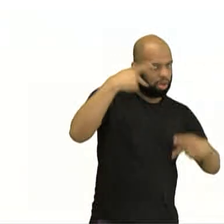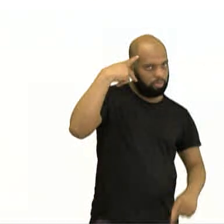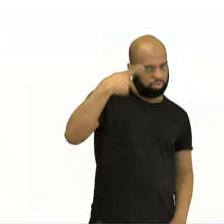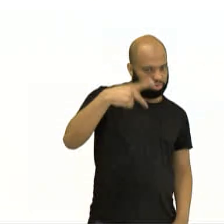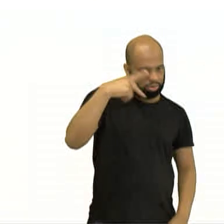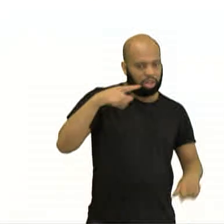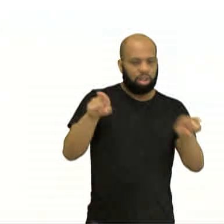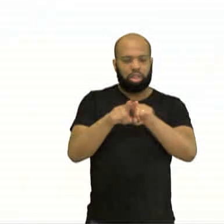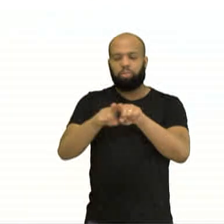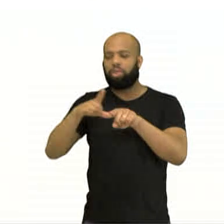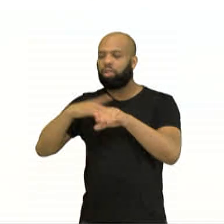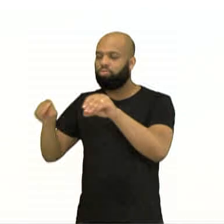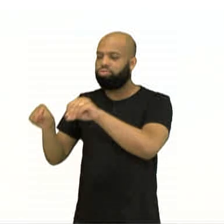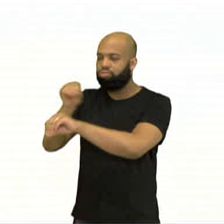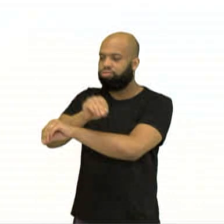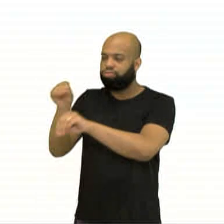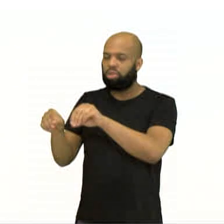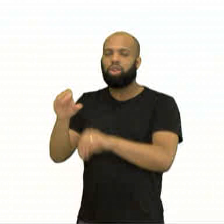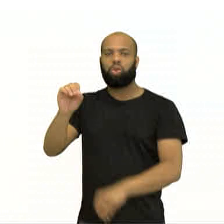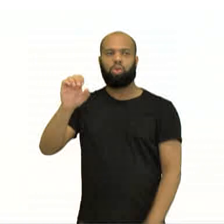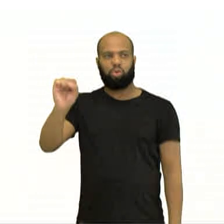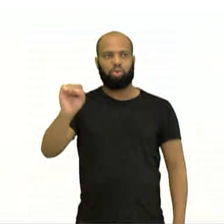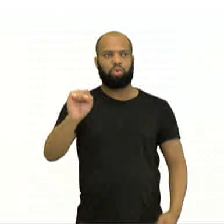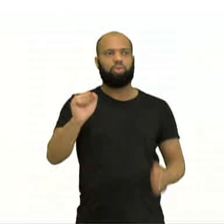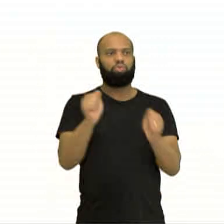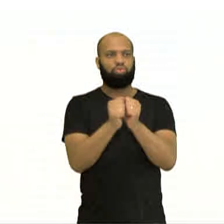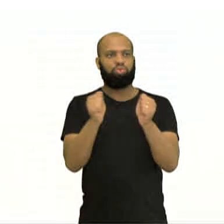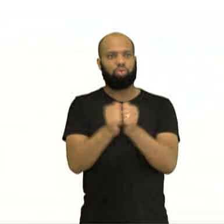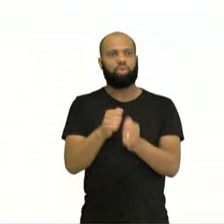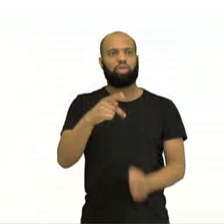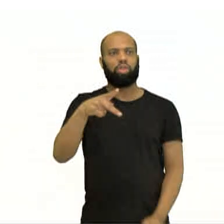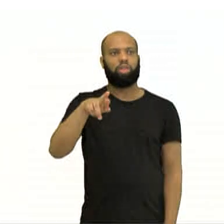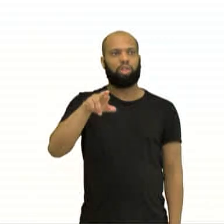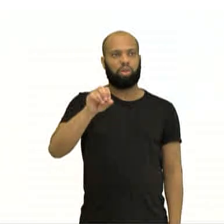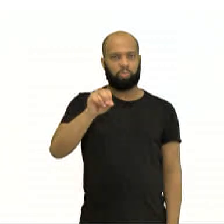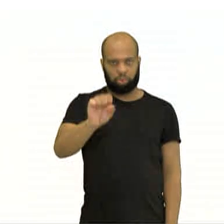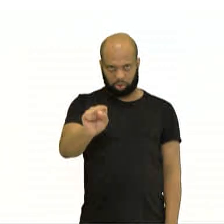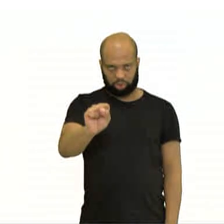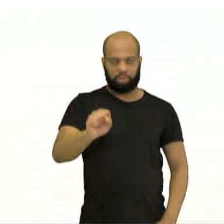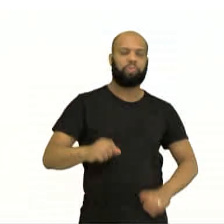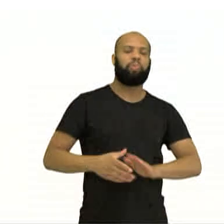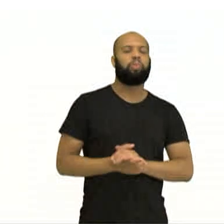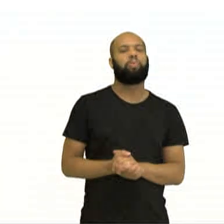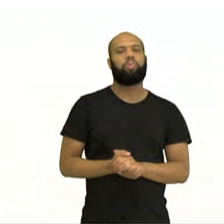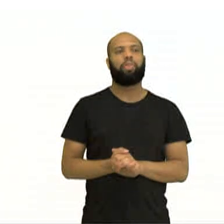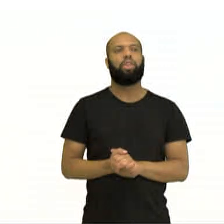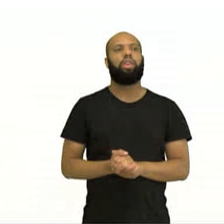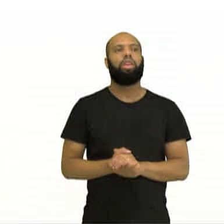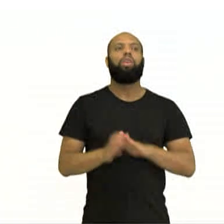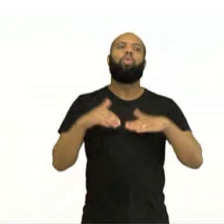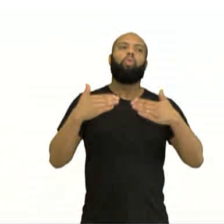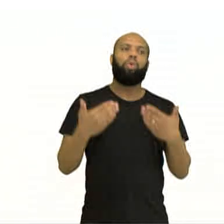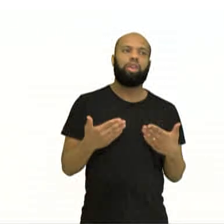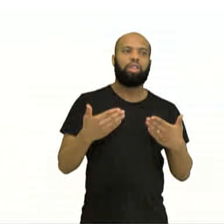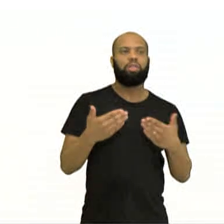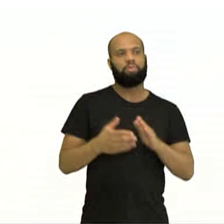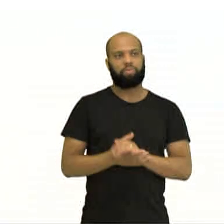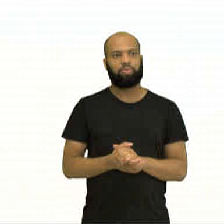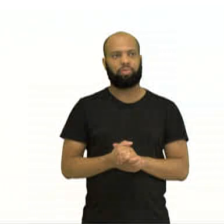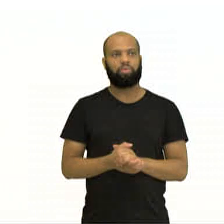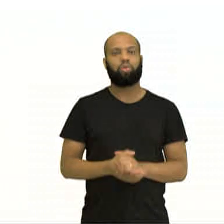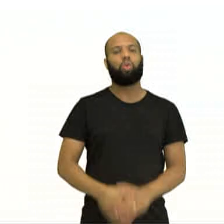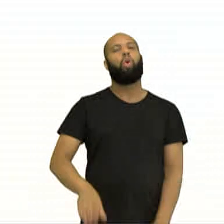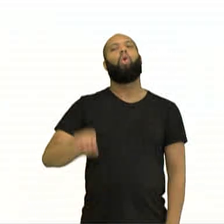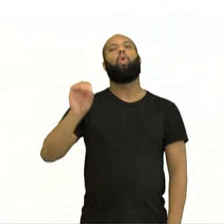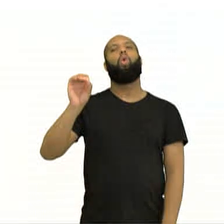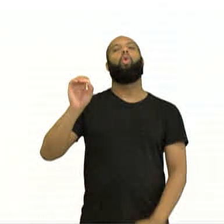o artigo os, fazendo com que crie-se a palavra pros. Então, palmas